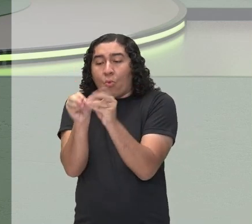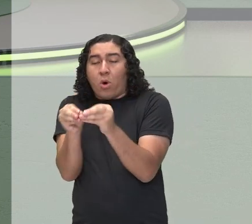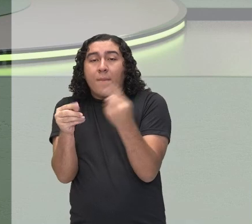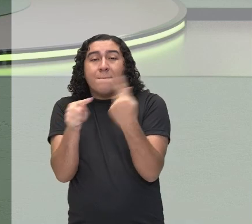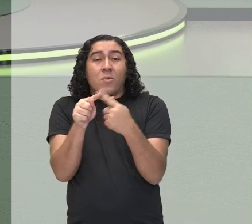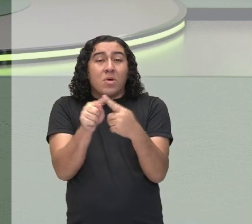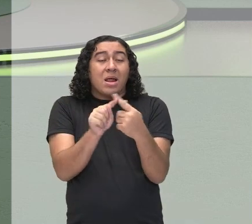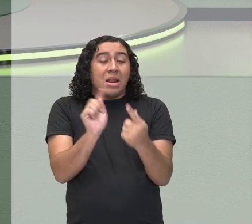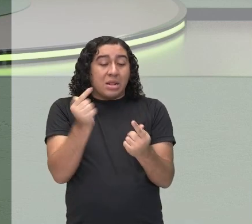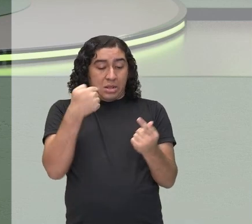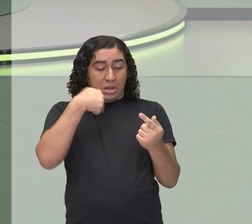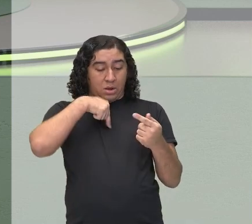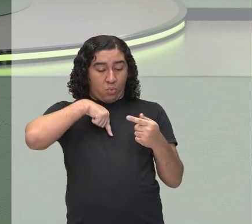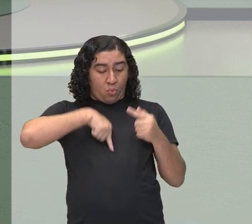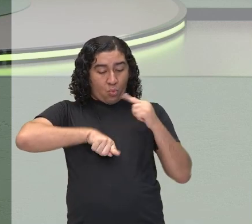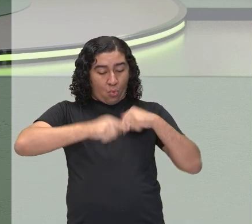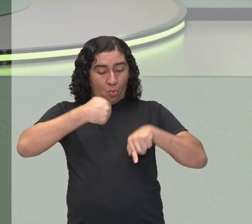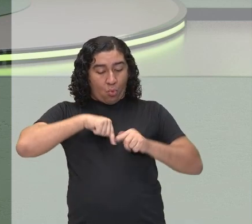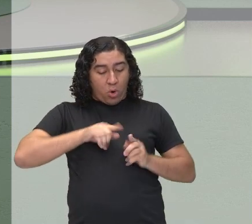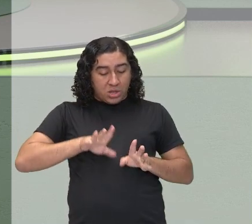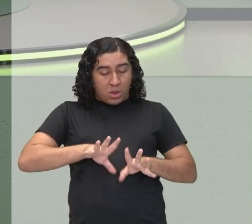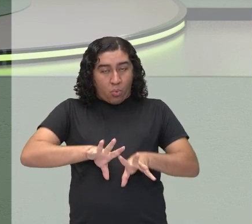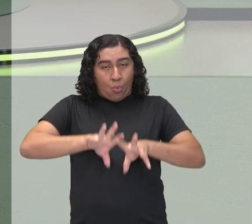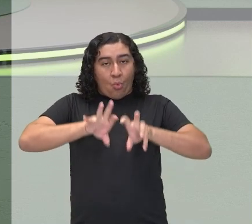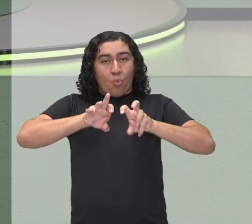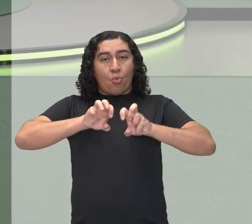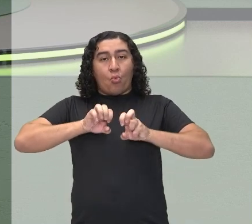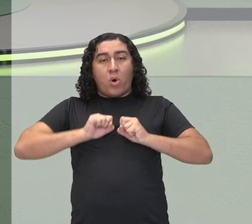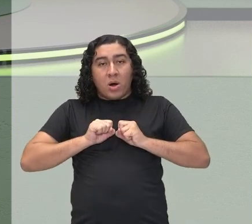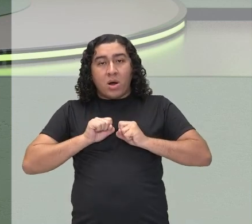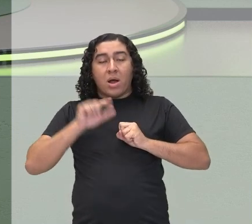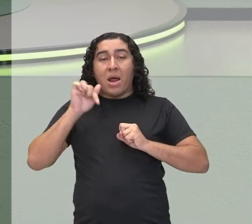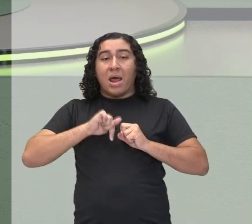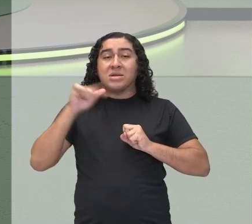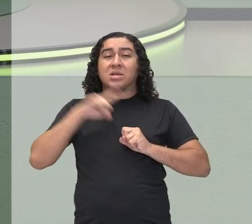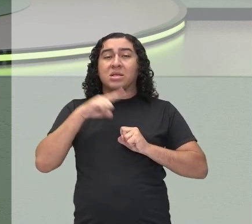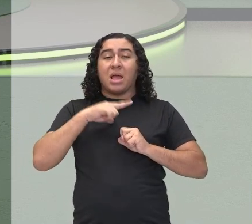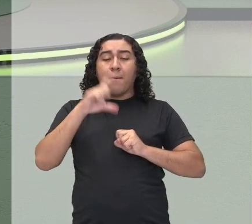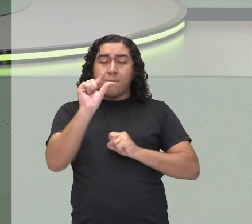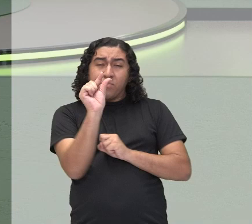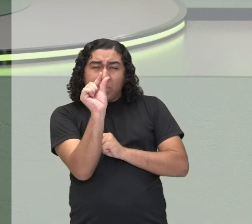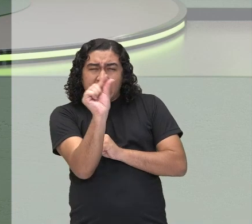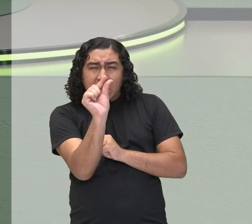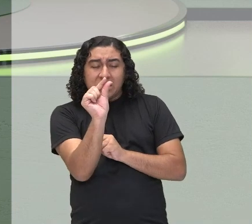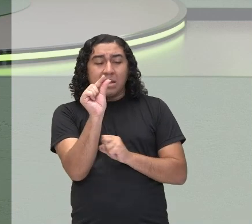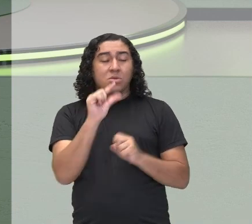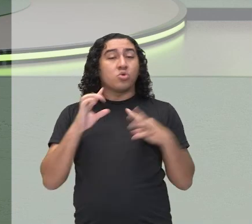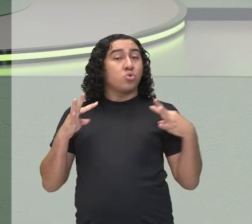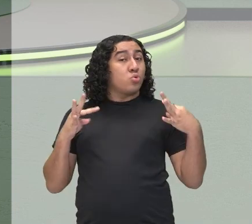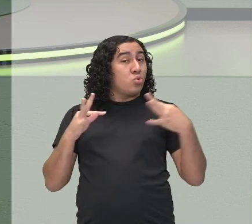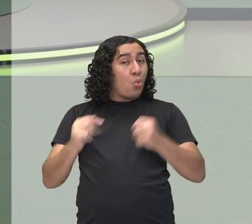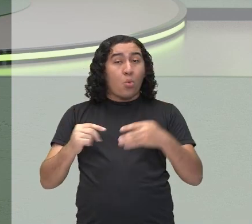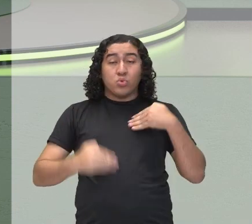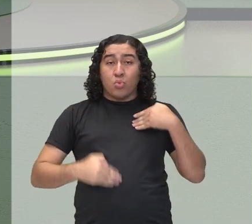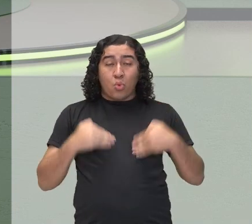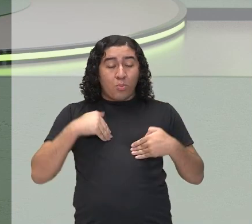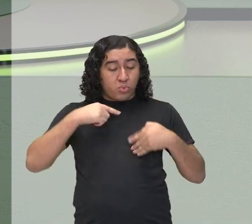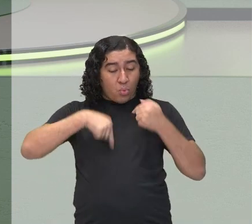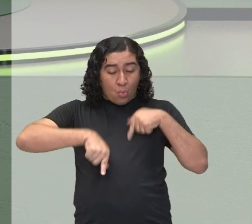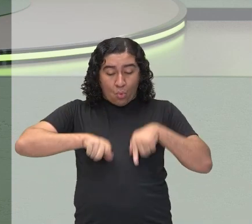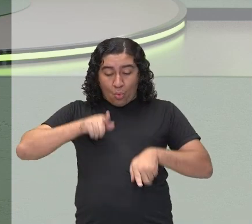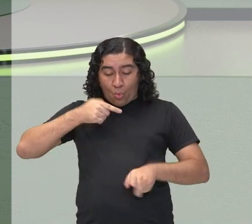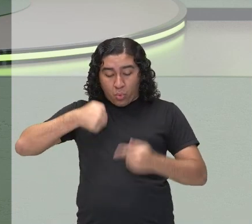nosso sistema, e aí essa absorção que vai levar essas pequenas partículas para todo o nosso